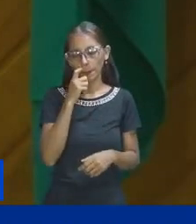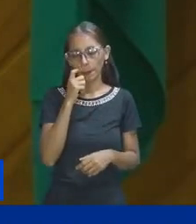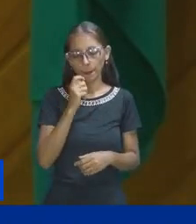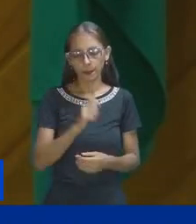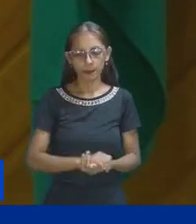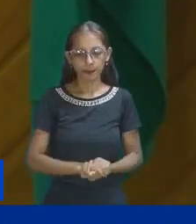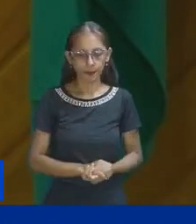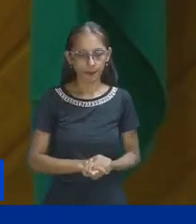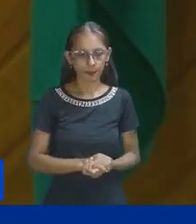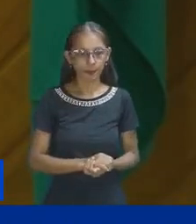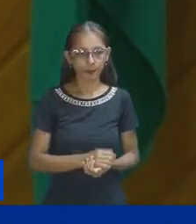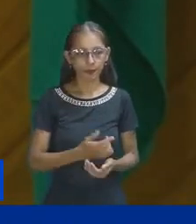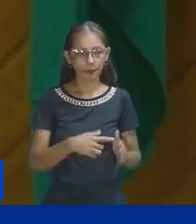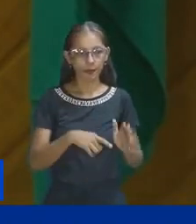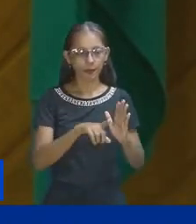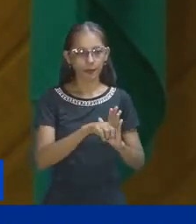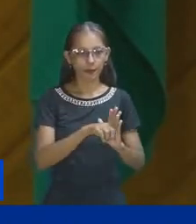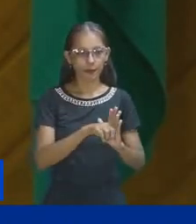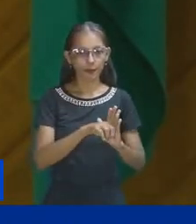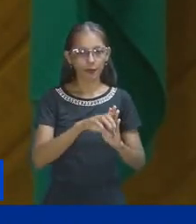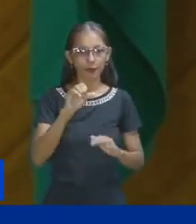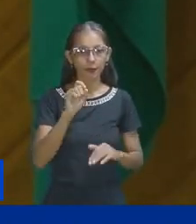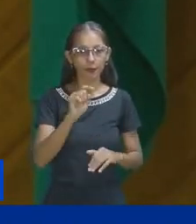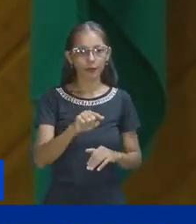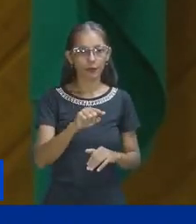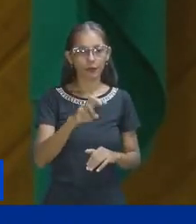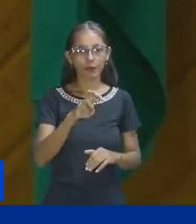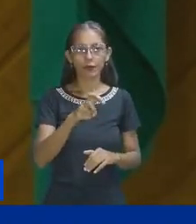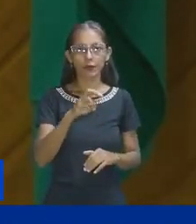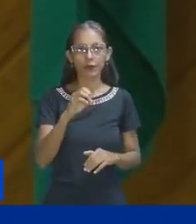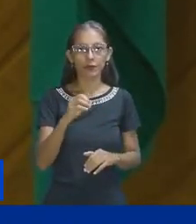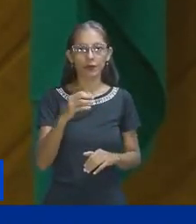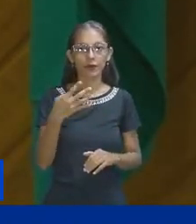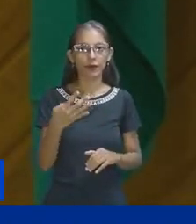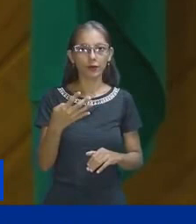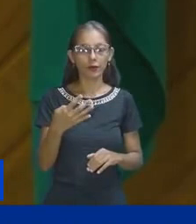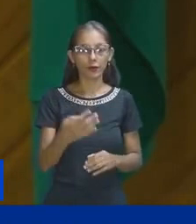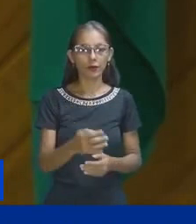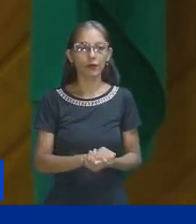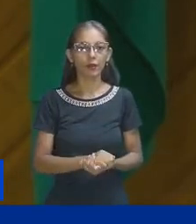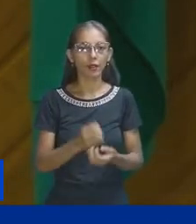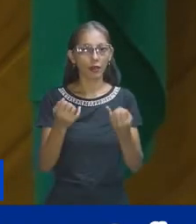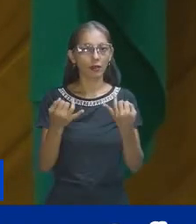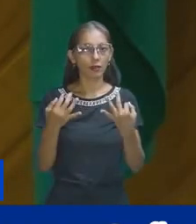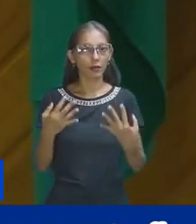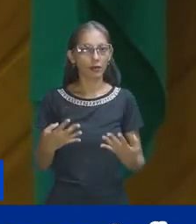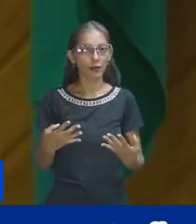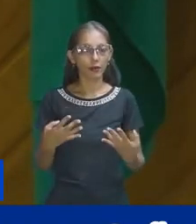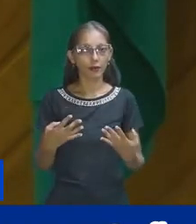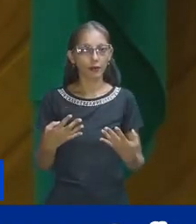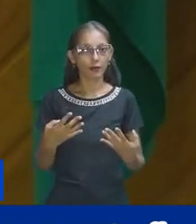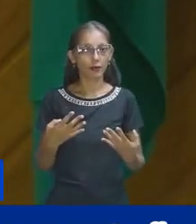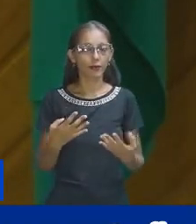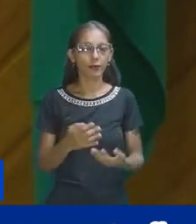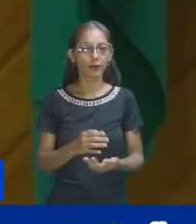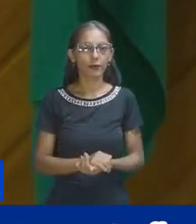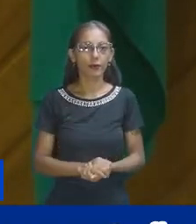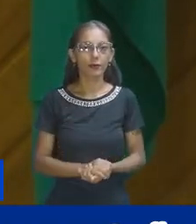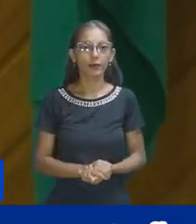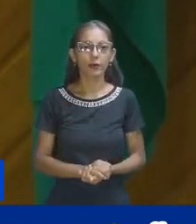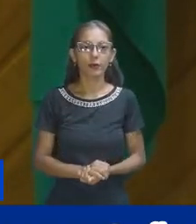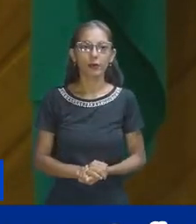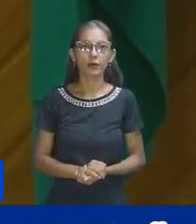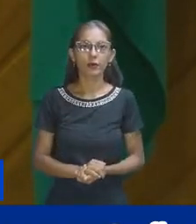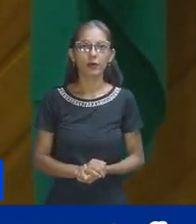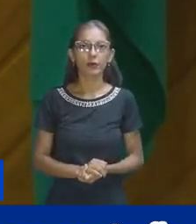Lei 9.504 de 97, a captação ilícita de sufrágio, uma vez que, primeiro, houve o